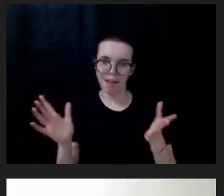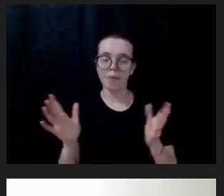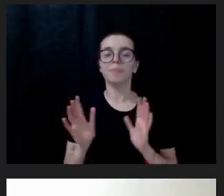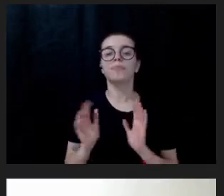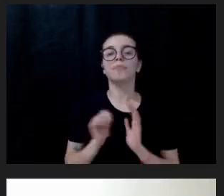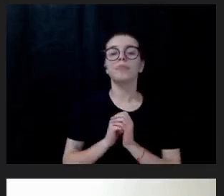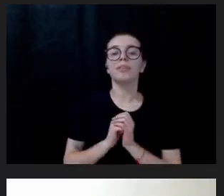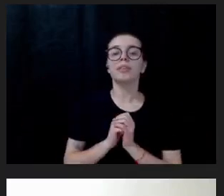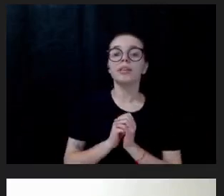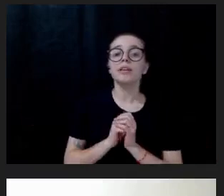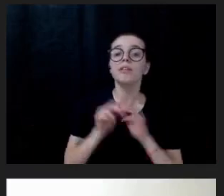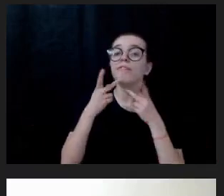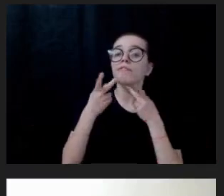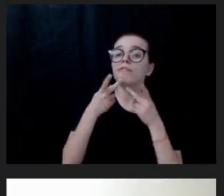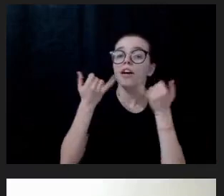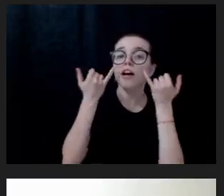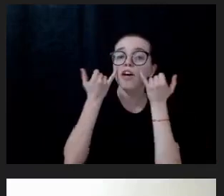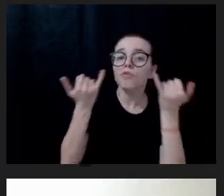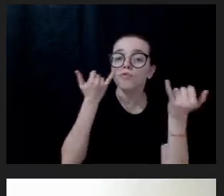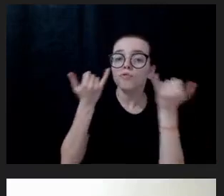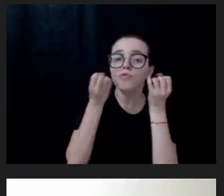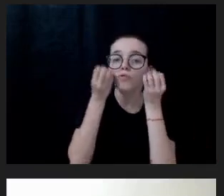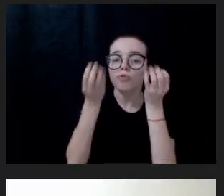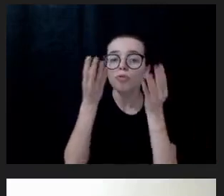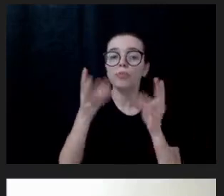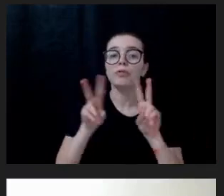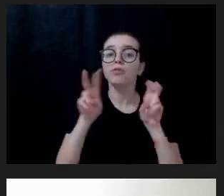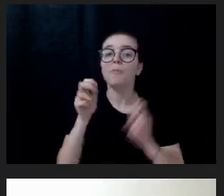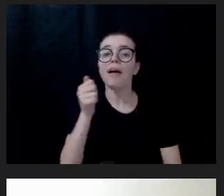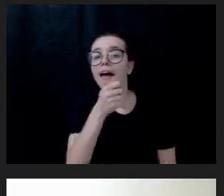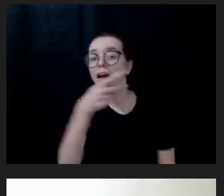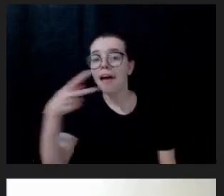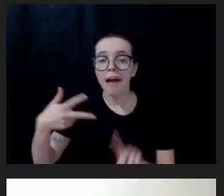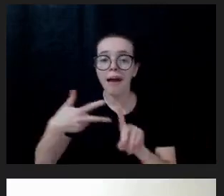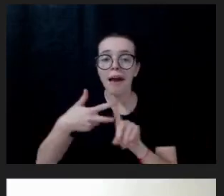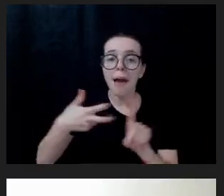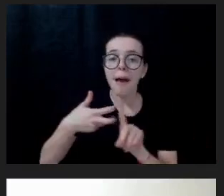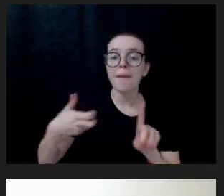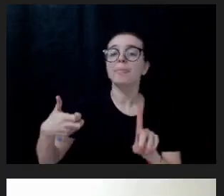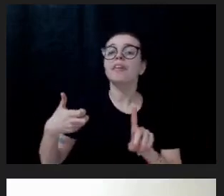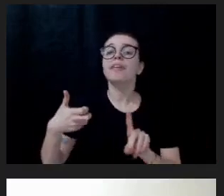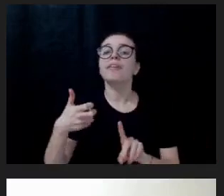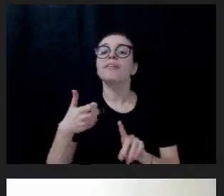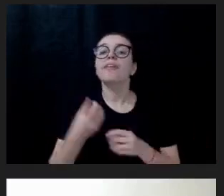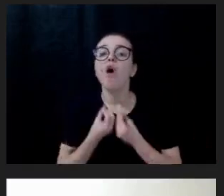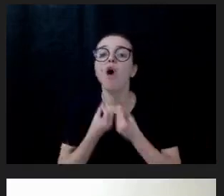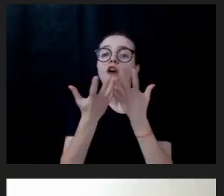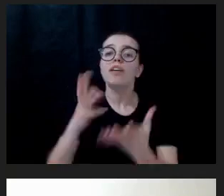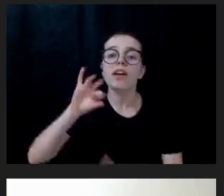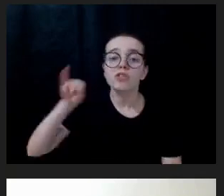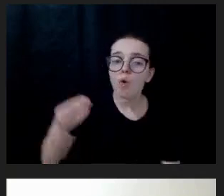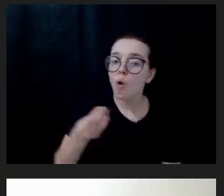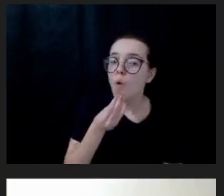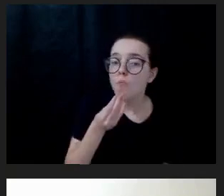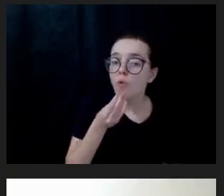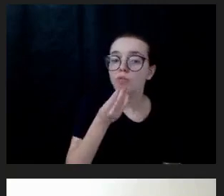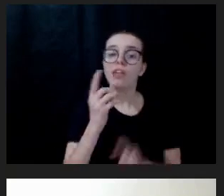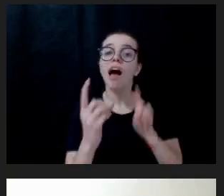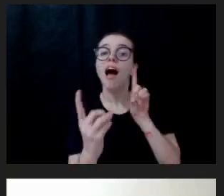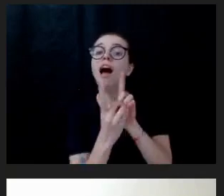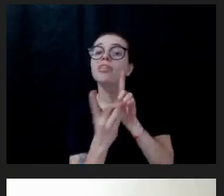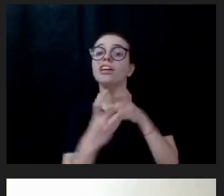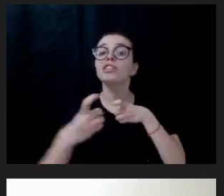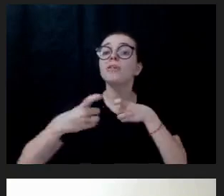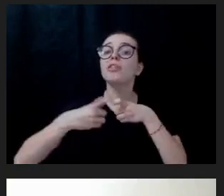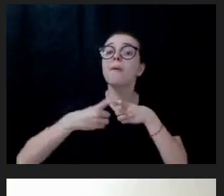aplicativo que dá oportunidade às pessoas surdas, né, de ter o atendimento com um médico.